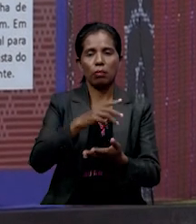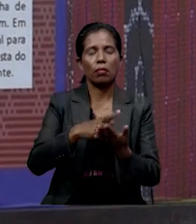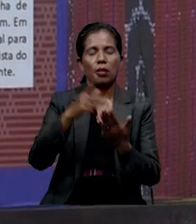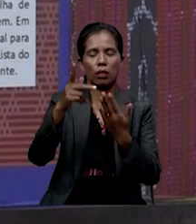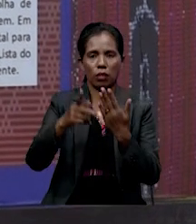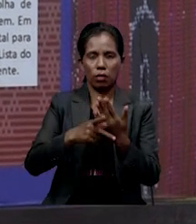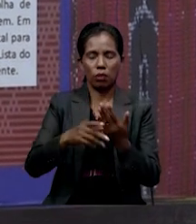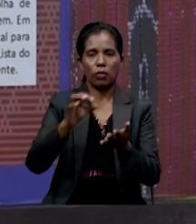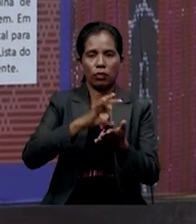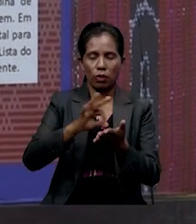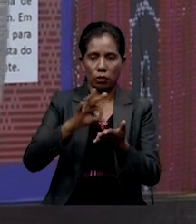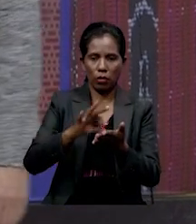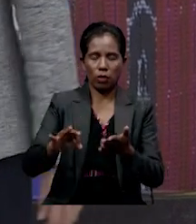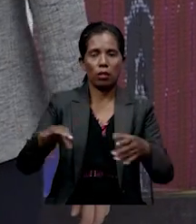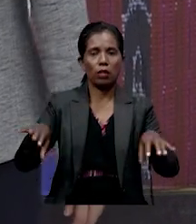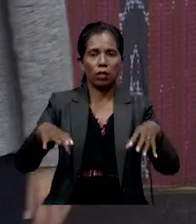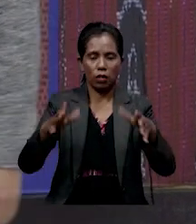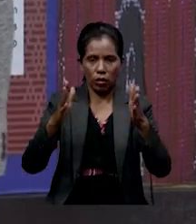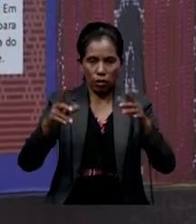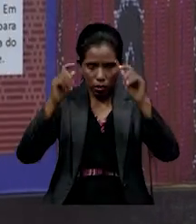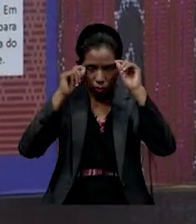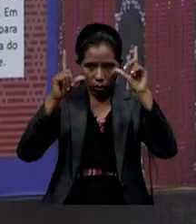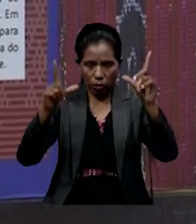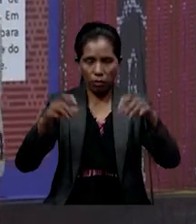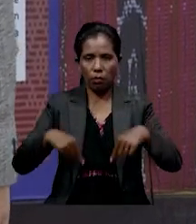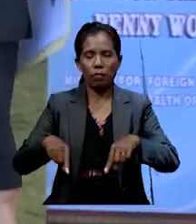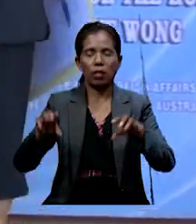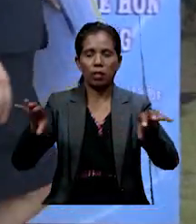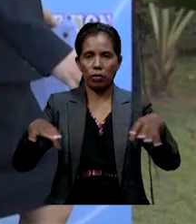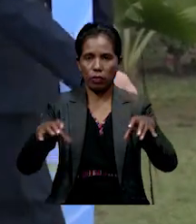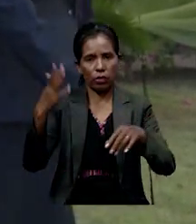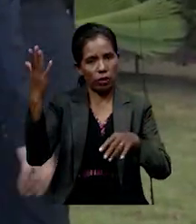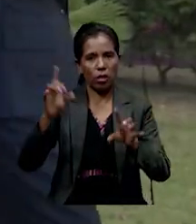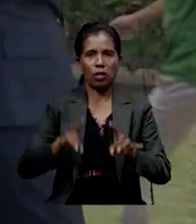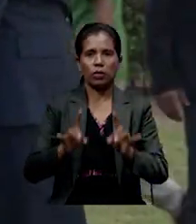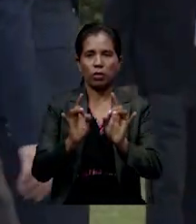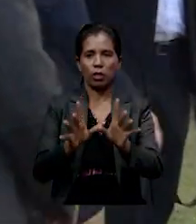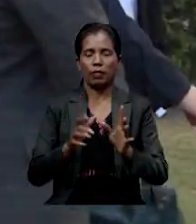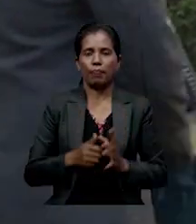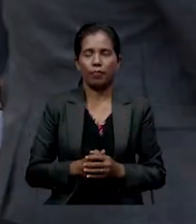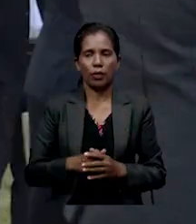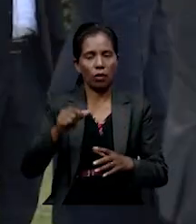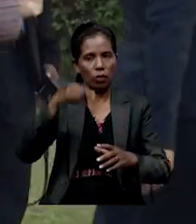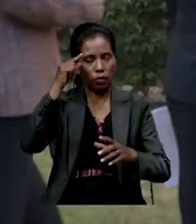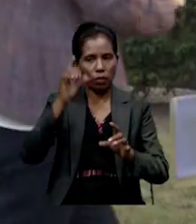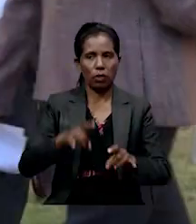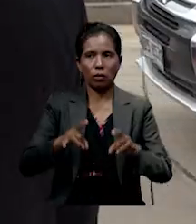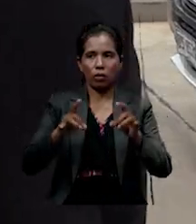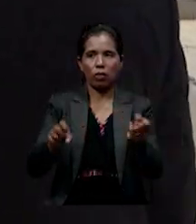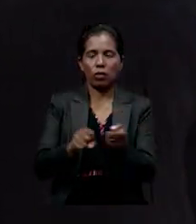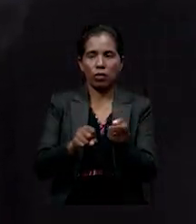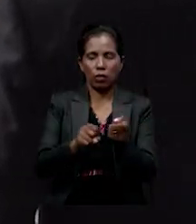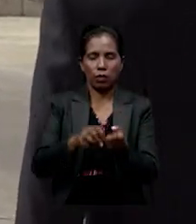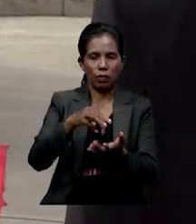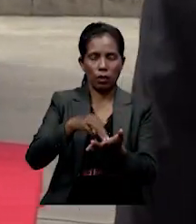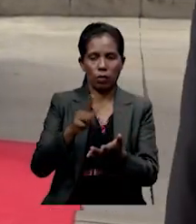ca Formação ba Trabalhador Timor-Ansira Moloc ba Serviço e Austrália. Antes, né, Governo Austrália Mos apoia o milhão